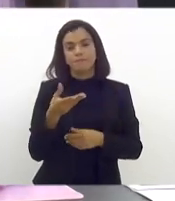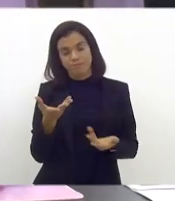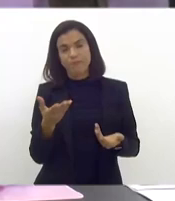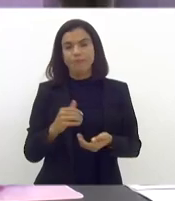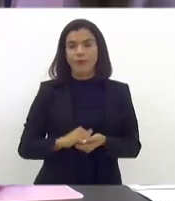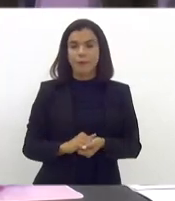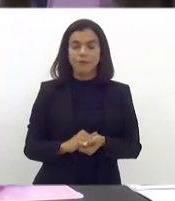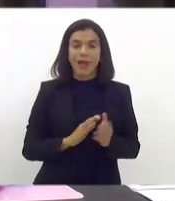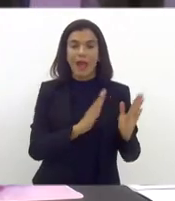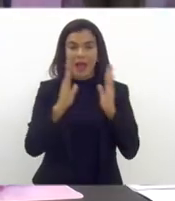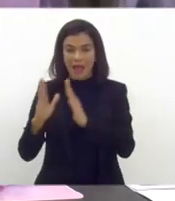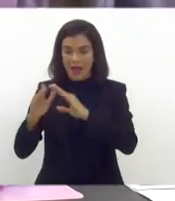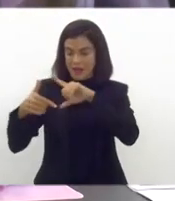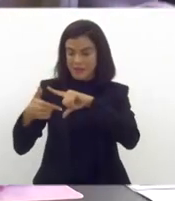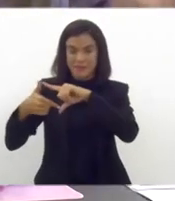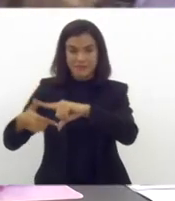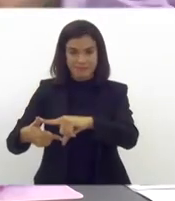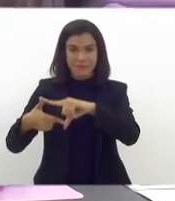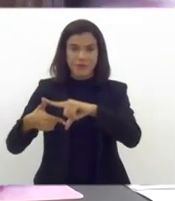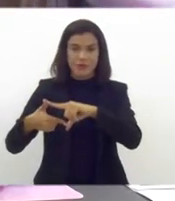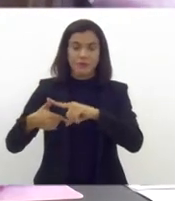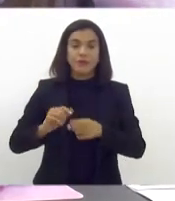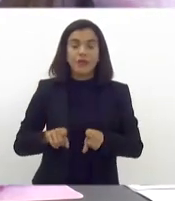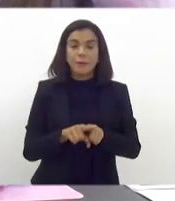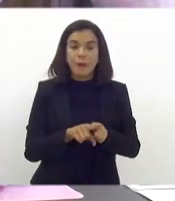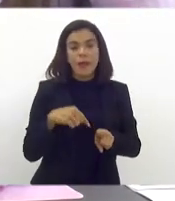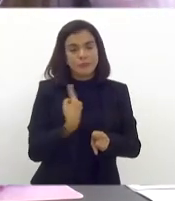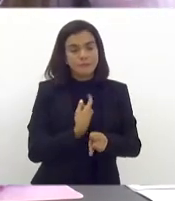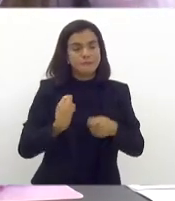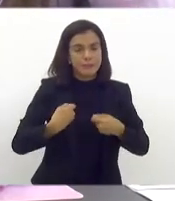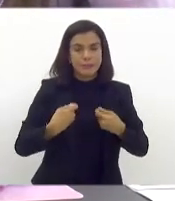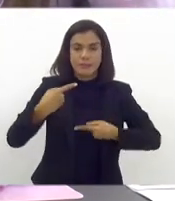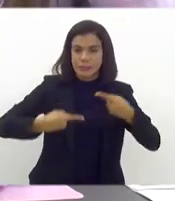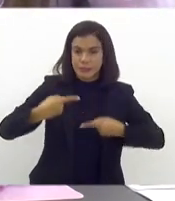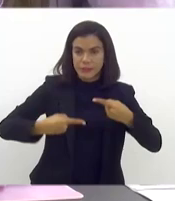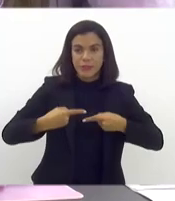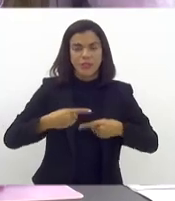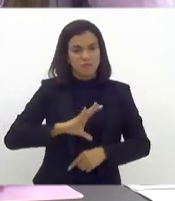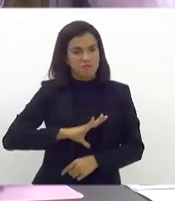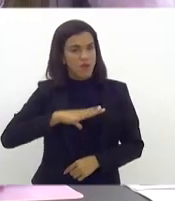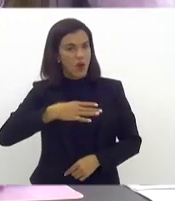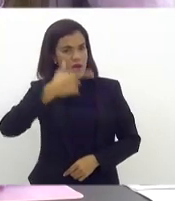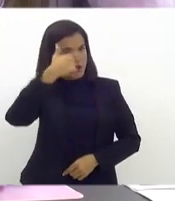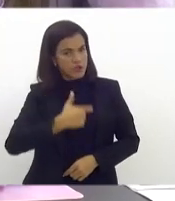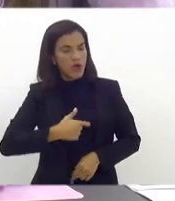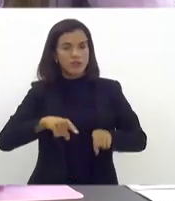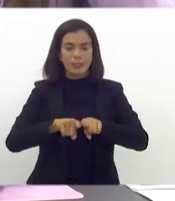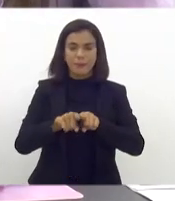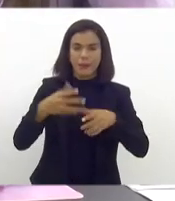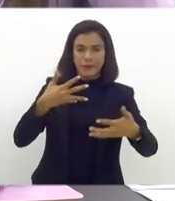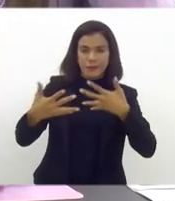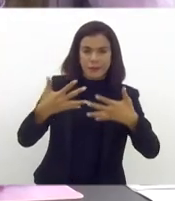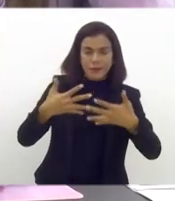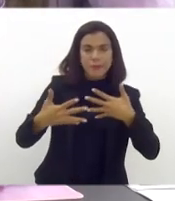ala conservadora, mas é um debate que nós precisamos fazer. E de maneira corajosa e de maneira transparente,